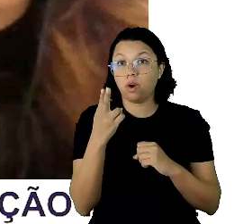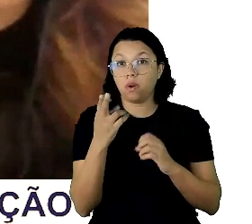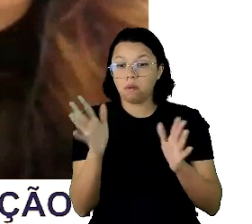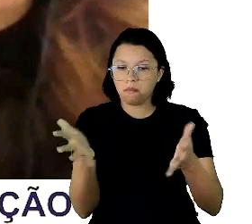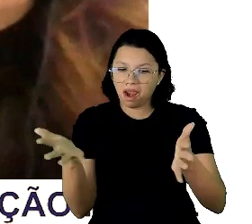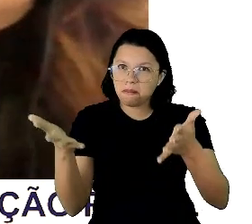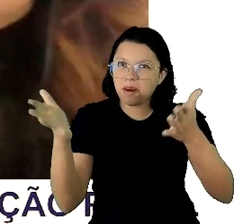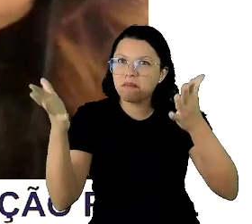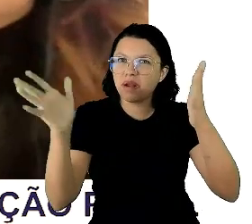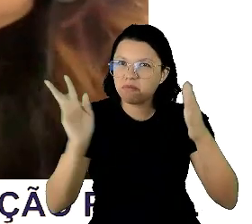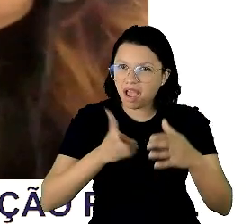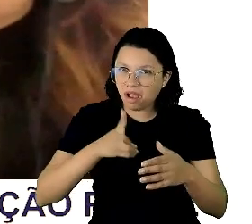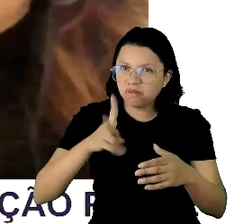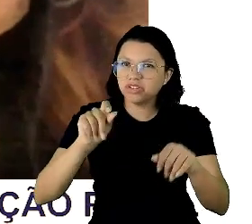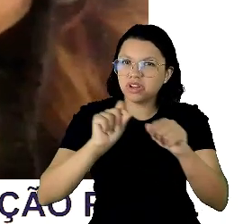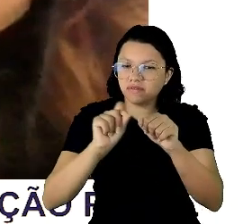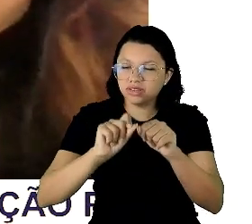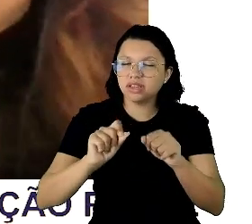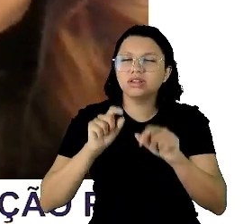pensa disso?